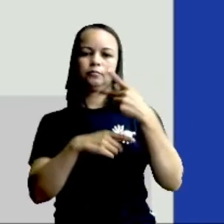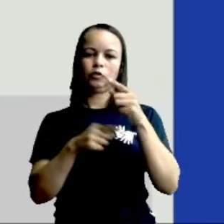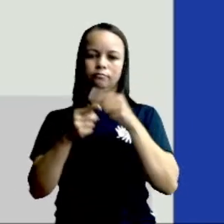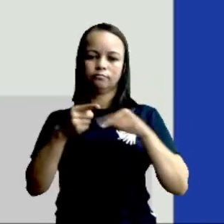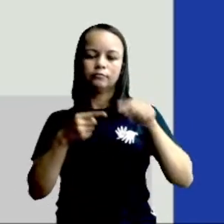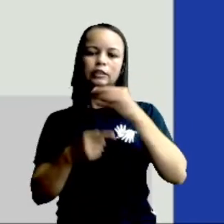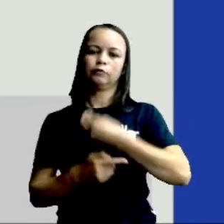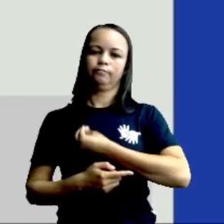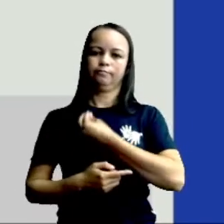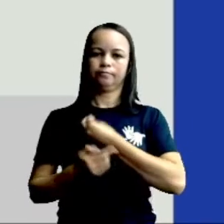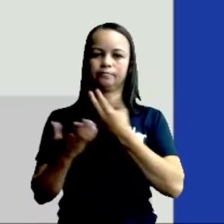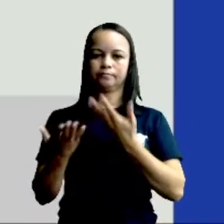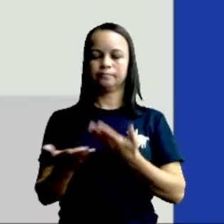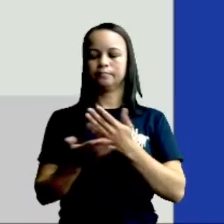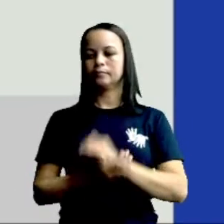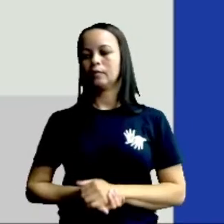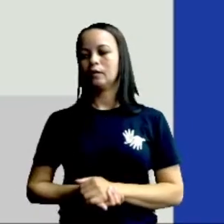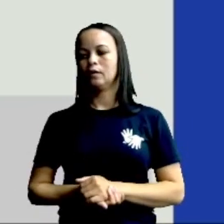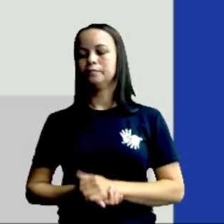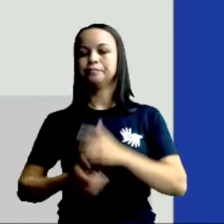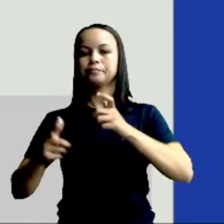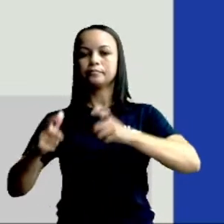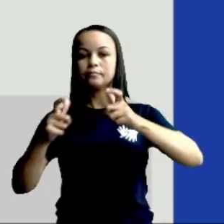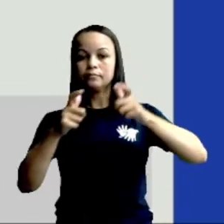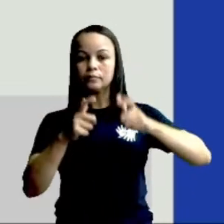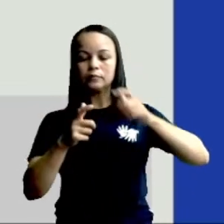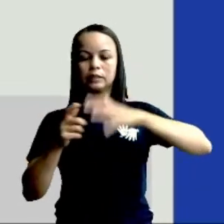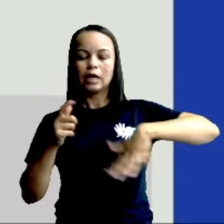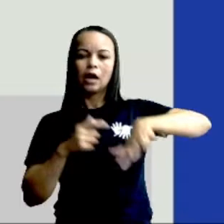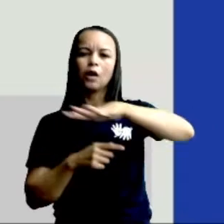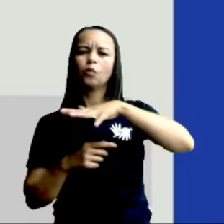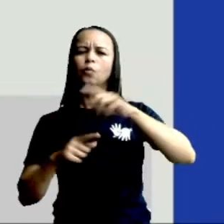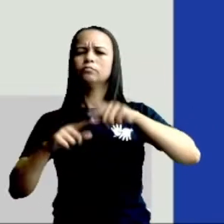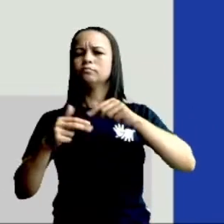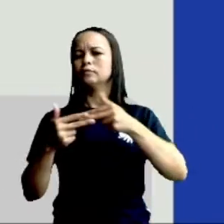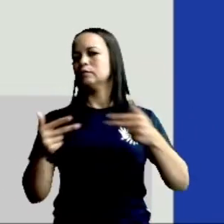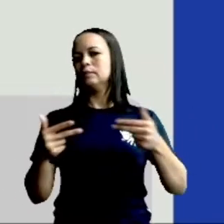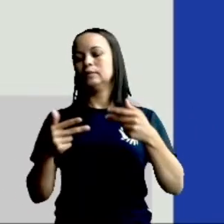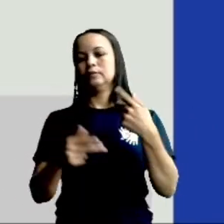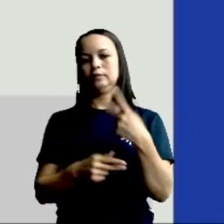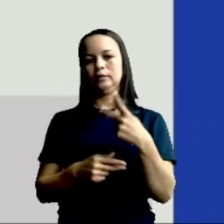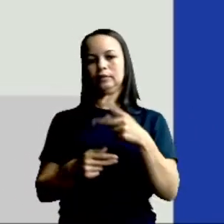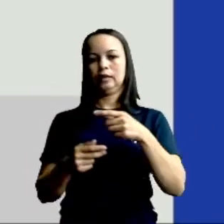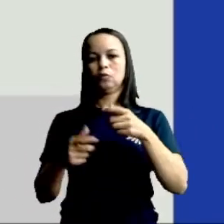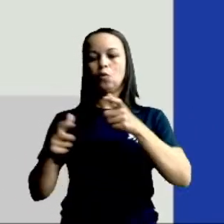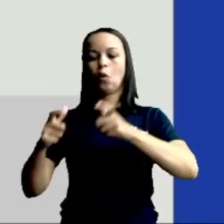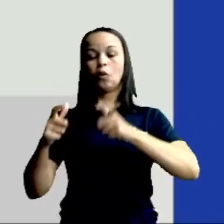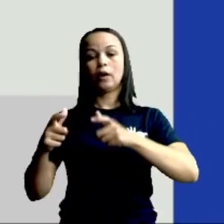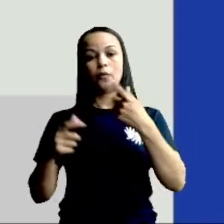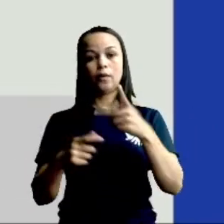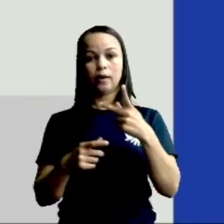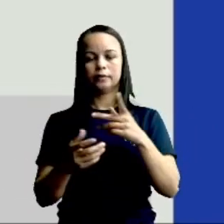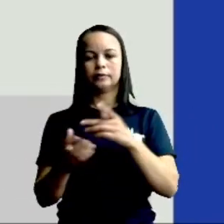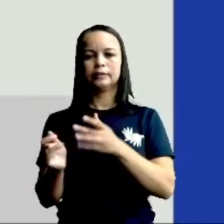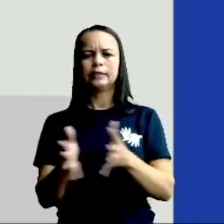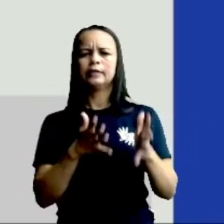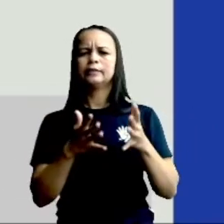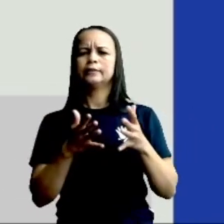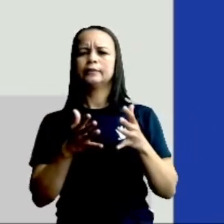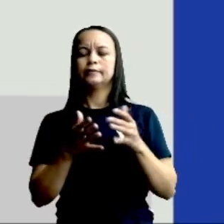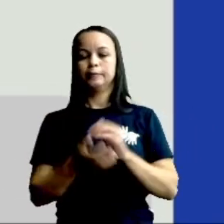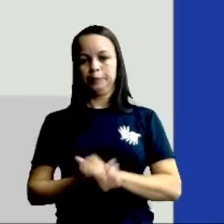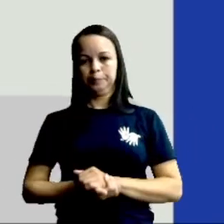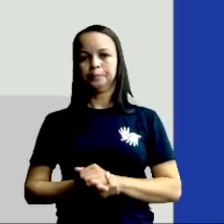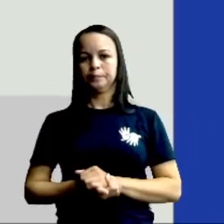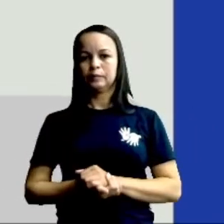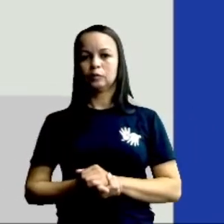ciclo. Em um ambiente, todos os elementos ali, ó, que estão num ambiente ali, eles se integram,